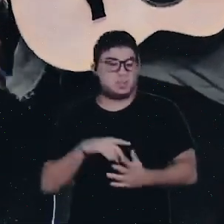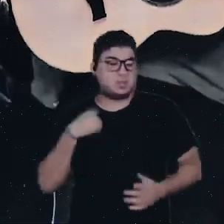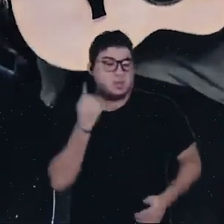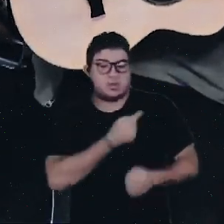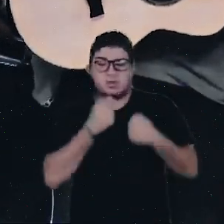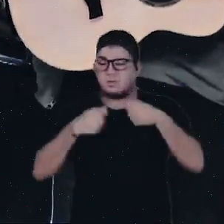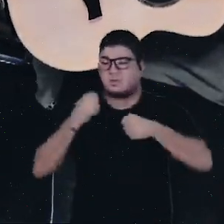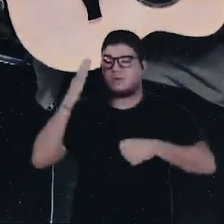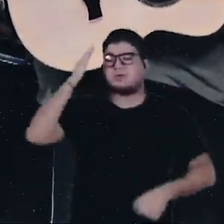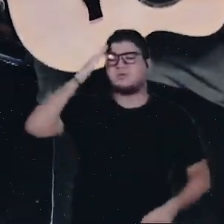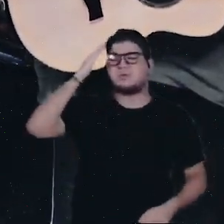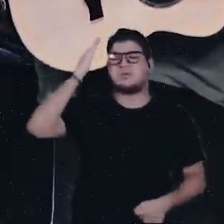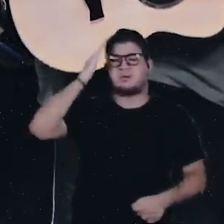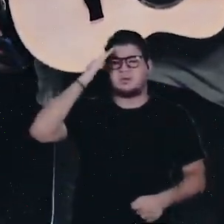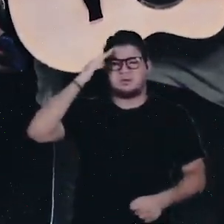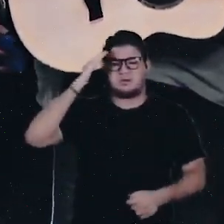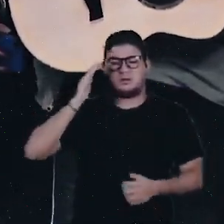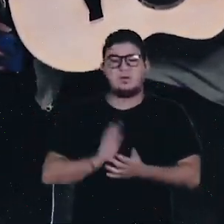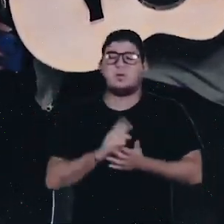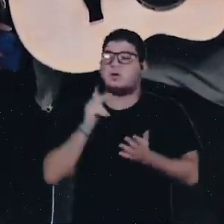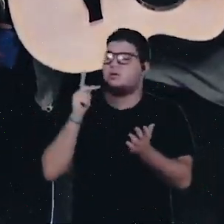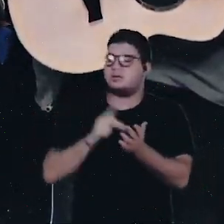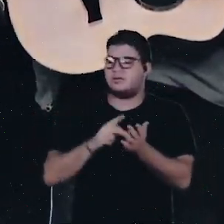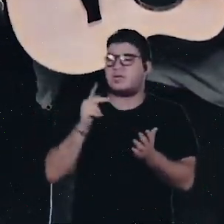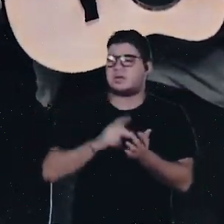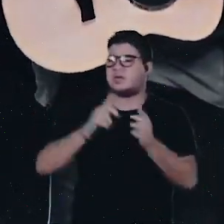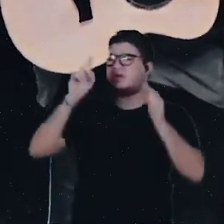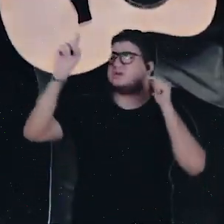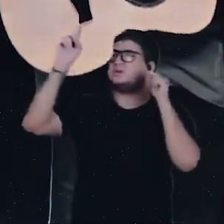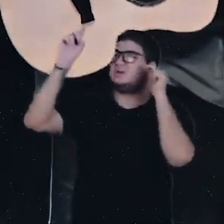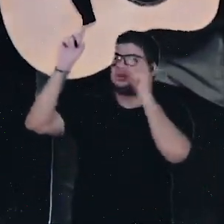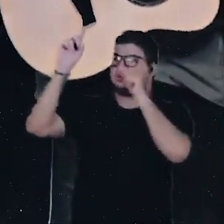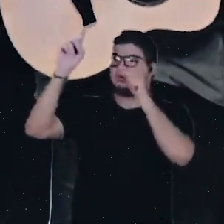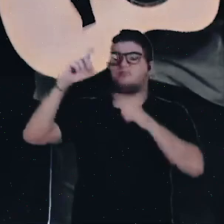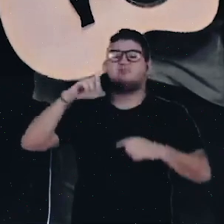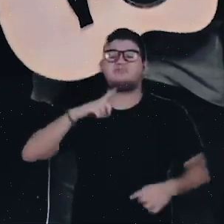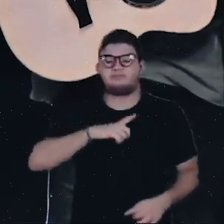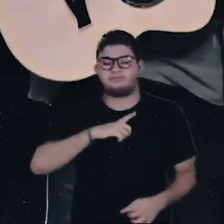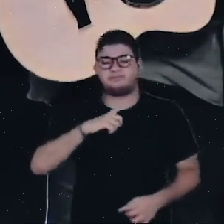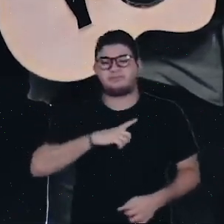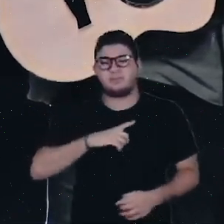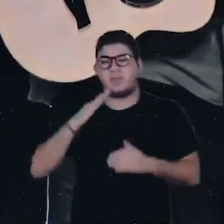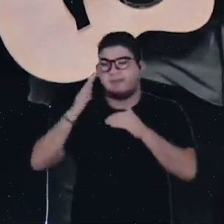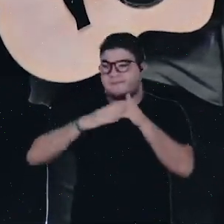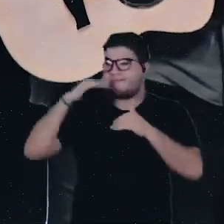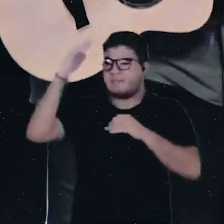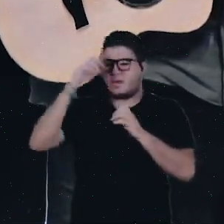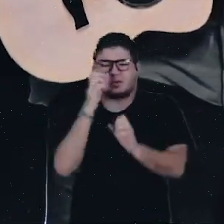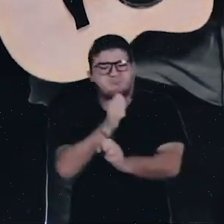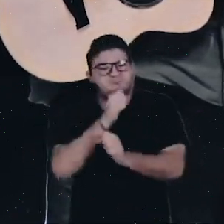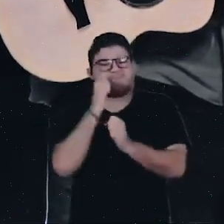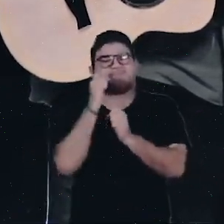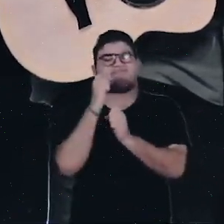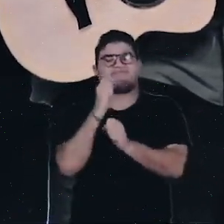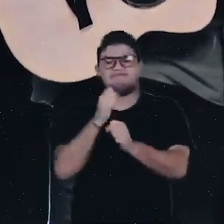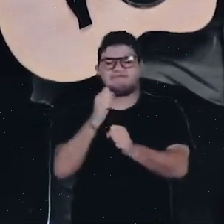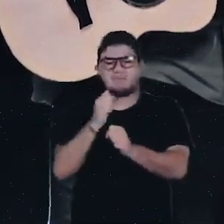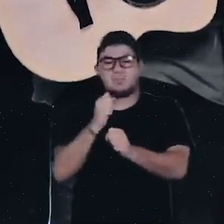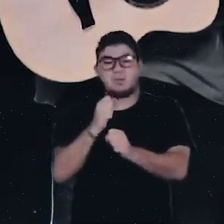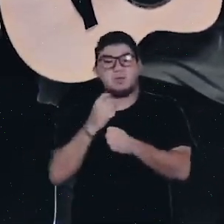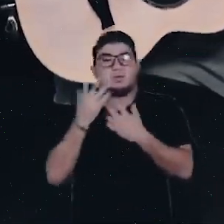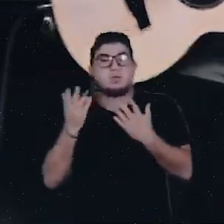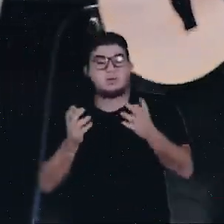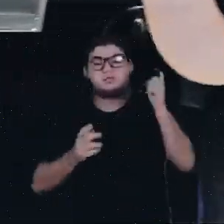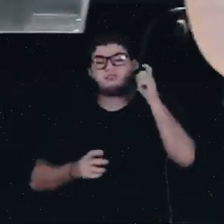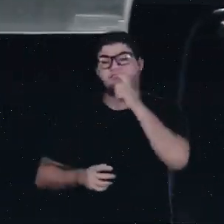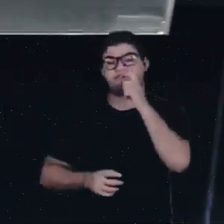que as verdades de Deus têm que ser mais poderosas do que as mentiras do